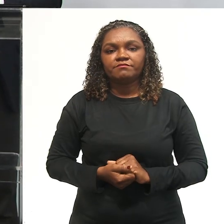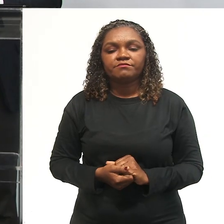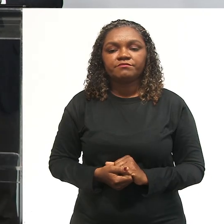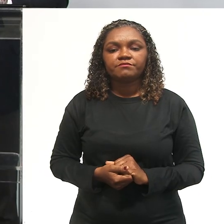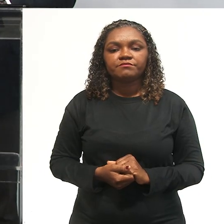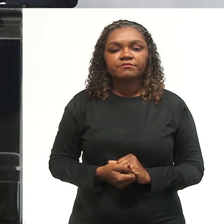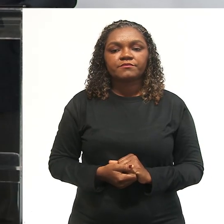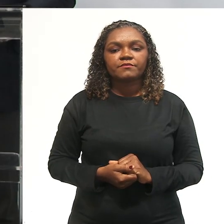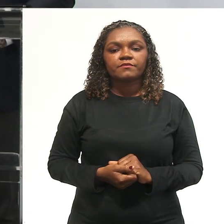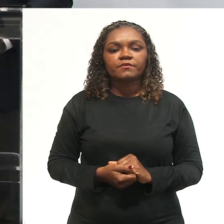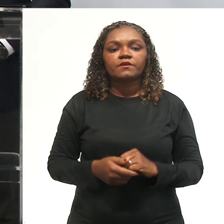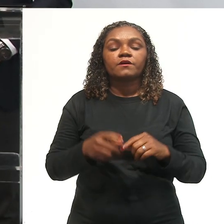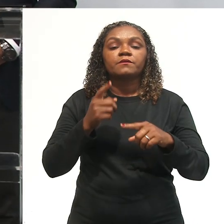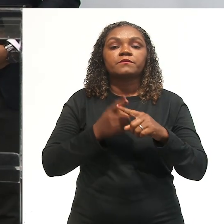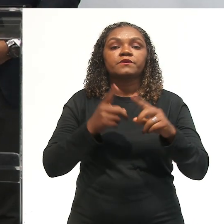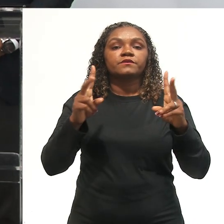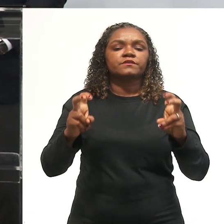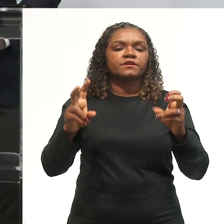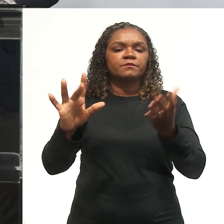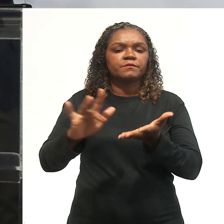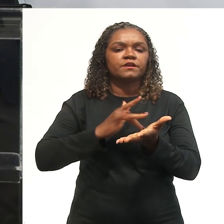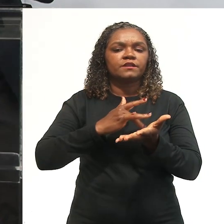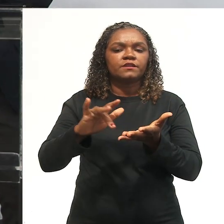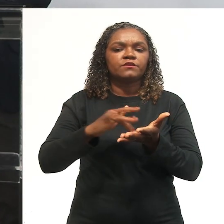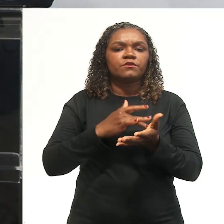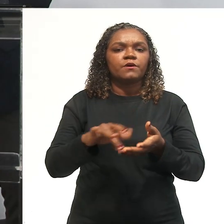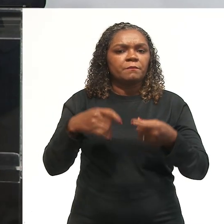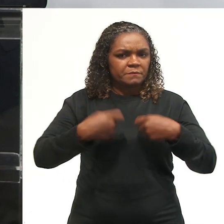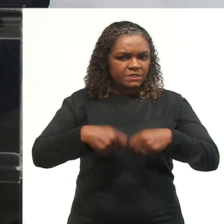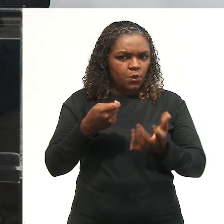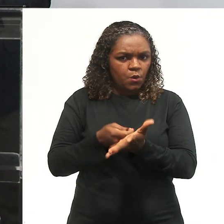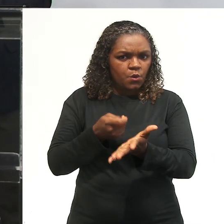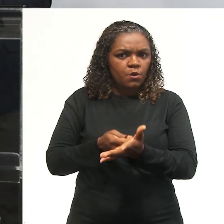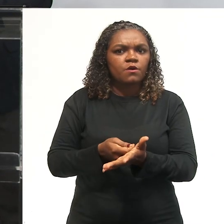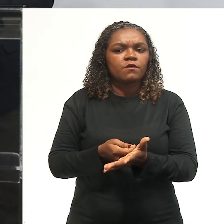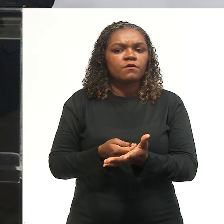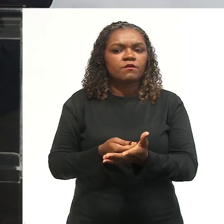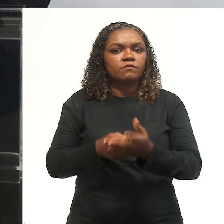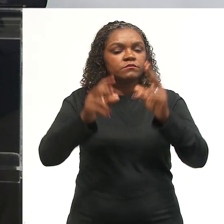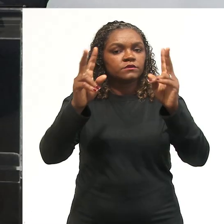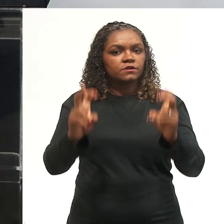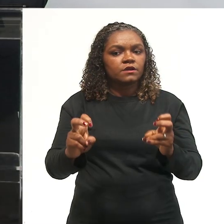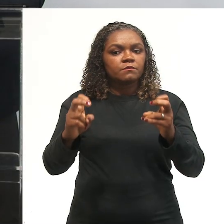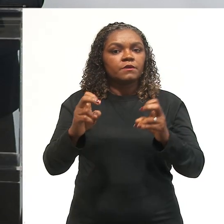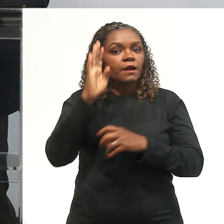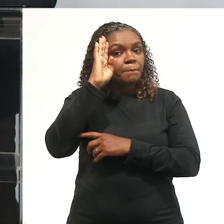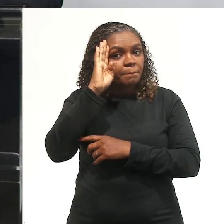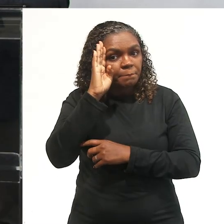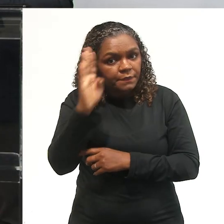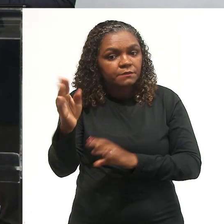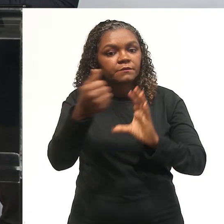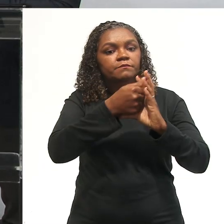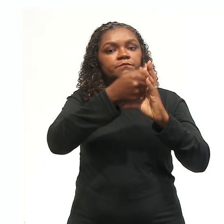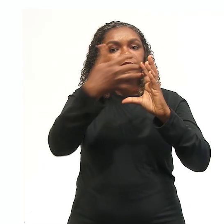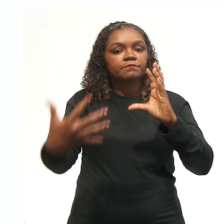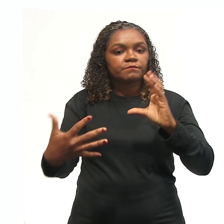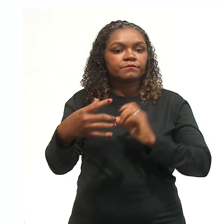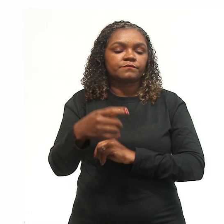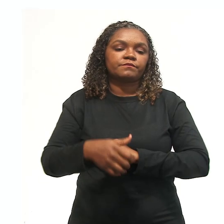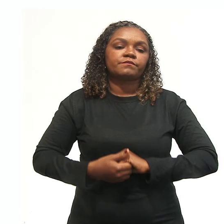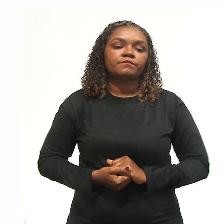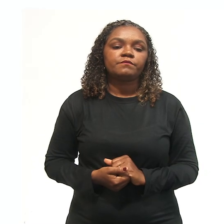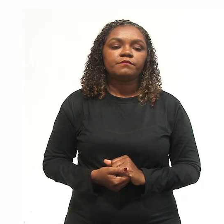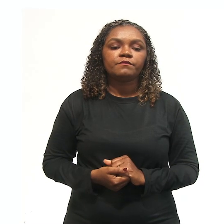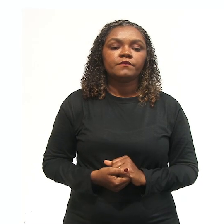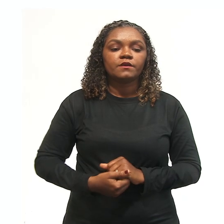bem? Quando nós falamos de pregão eletrônico, e nós devemos mesmo falar, as principais características dele, primeiro